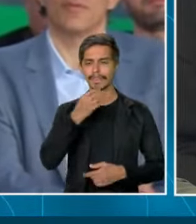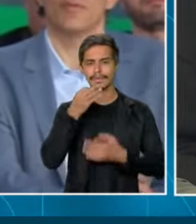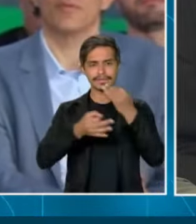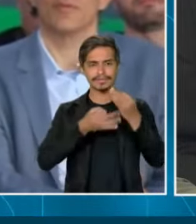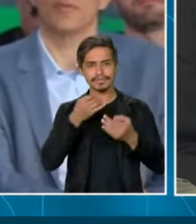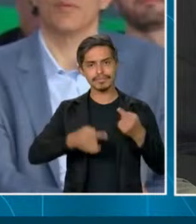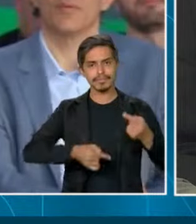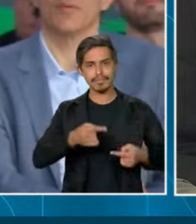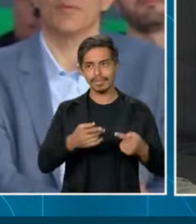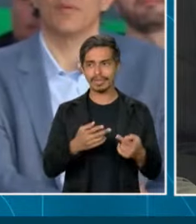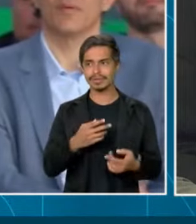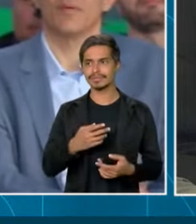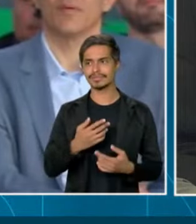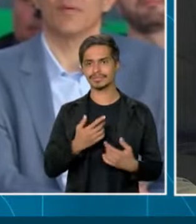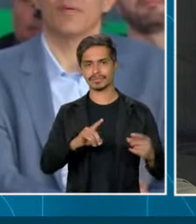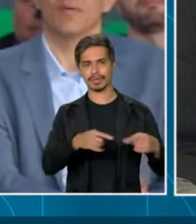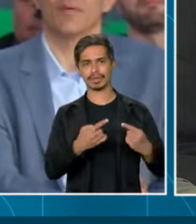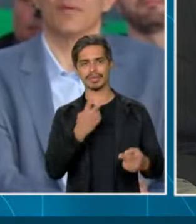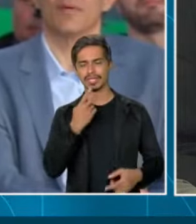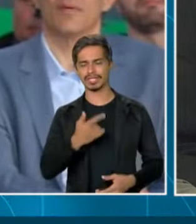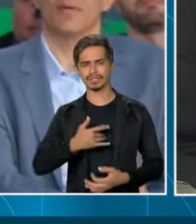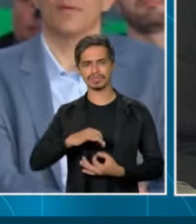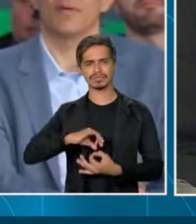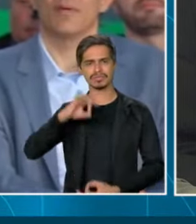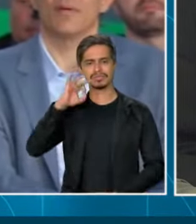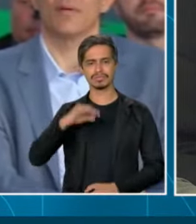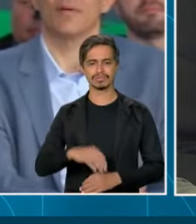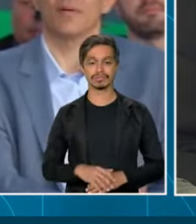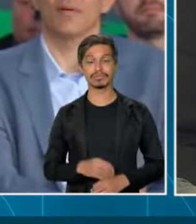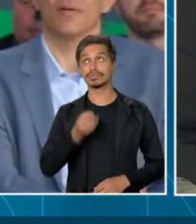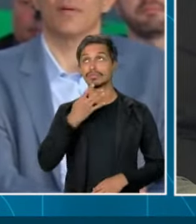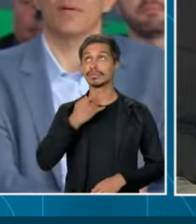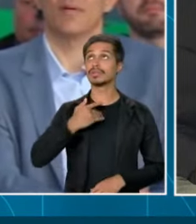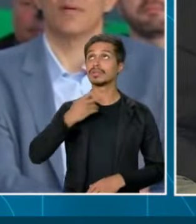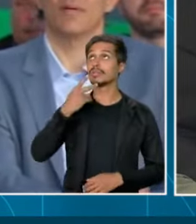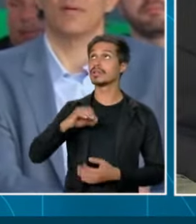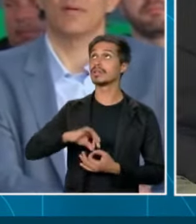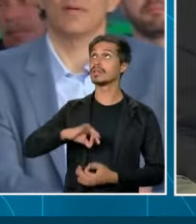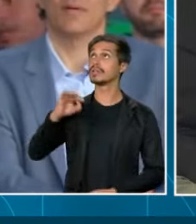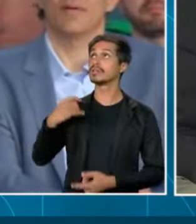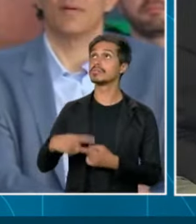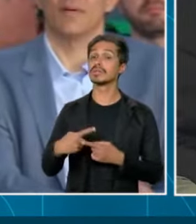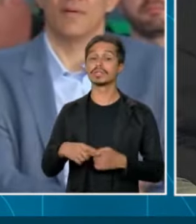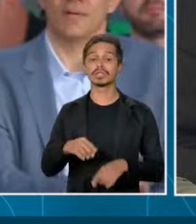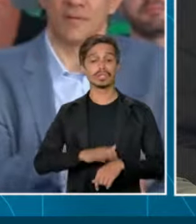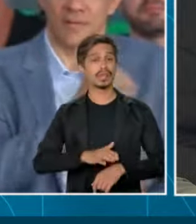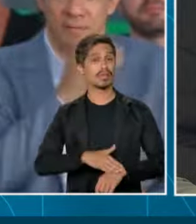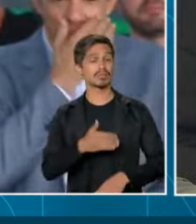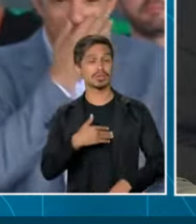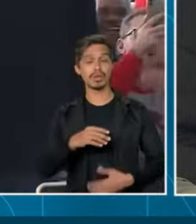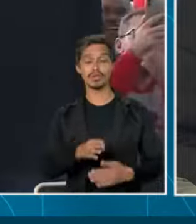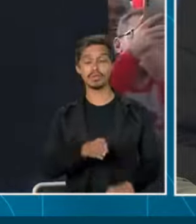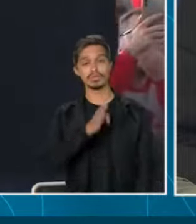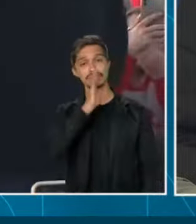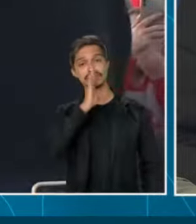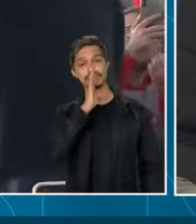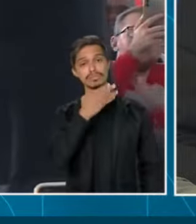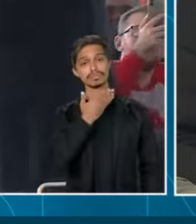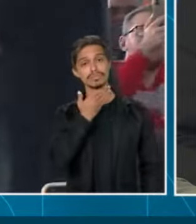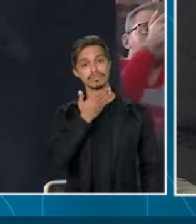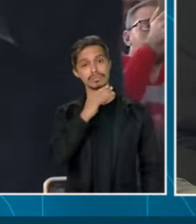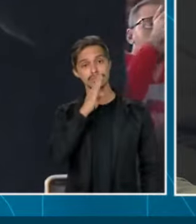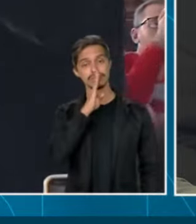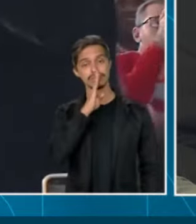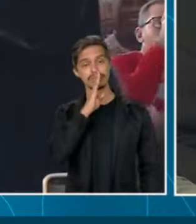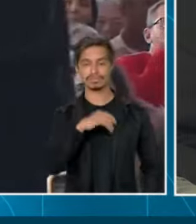entrar nessas divididas, né, ainda que a população apoie, para não evitar um desgaste num setor onde o governo acaba tendo pouca ingerência,